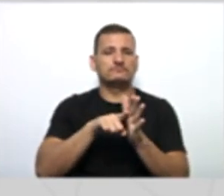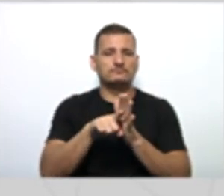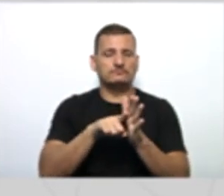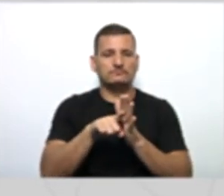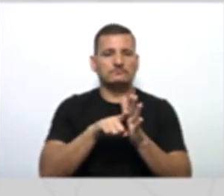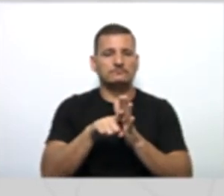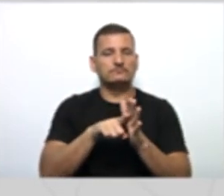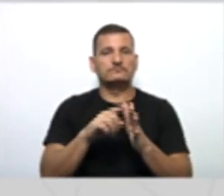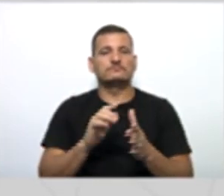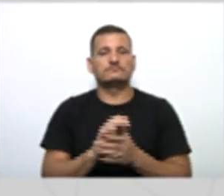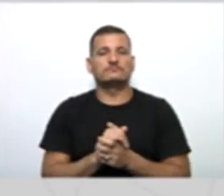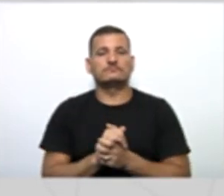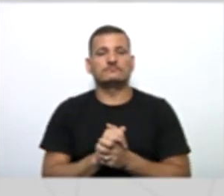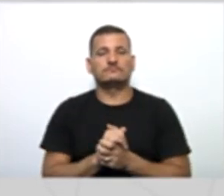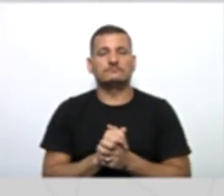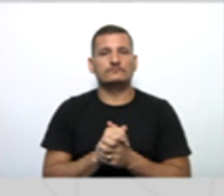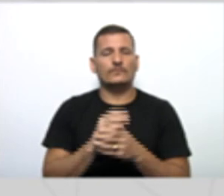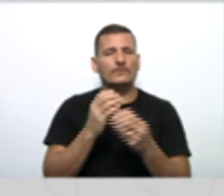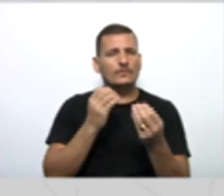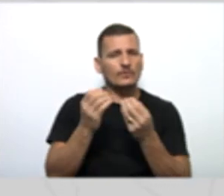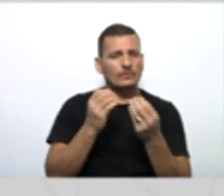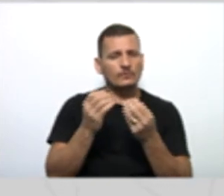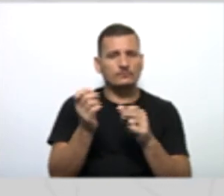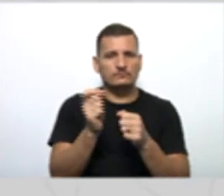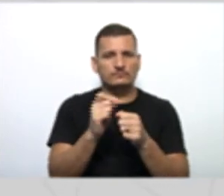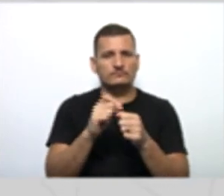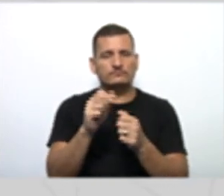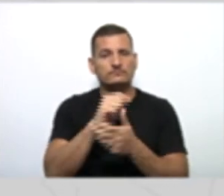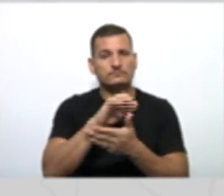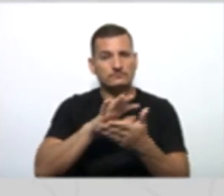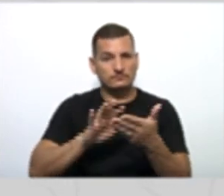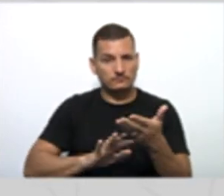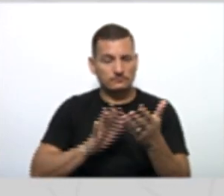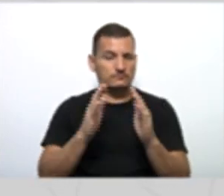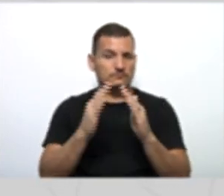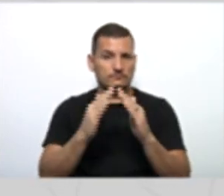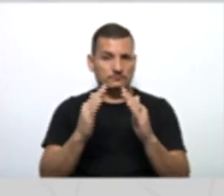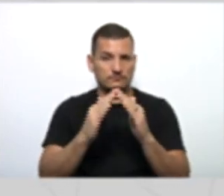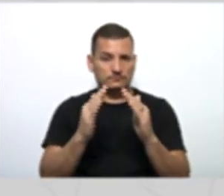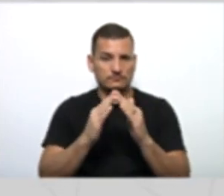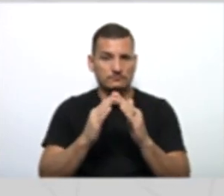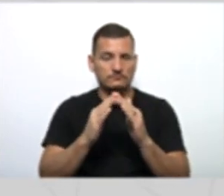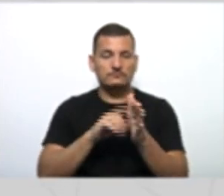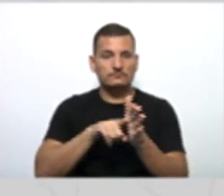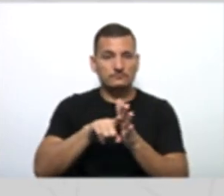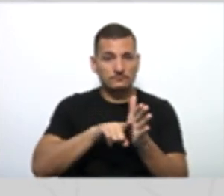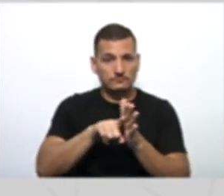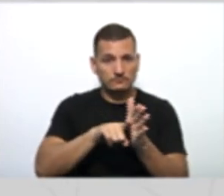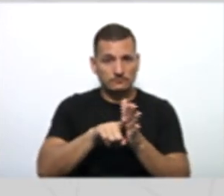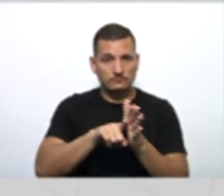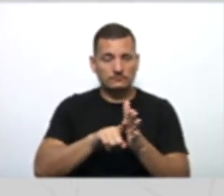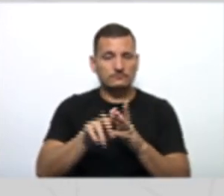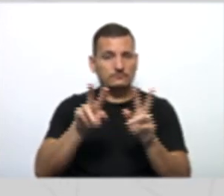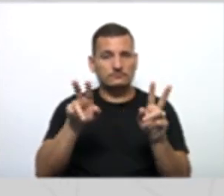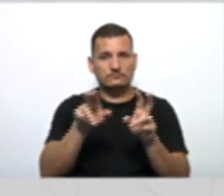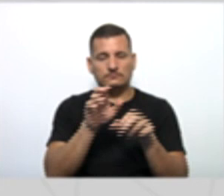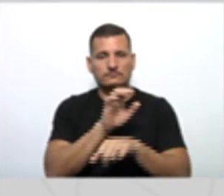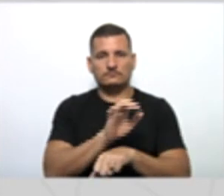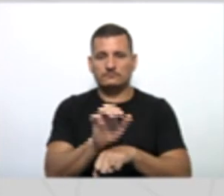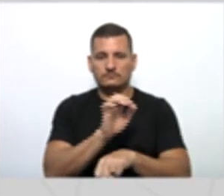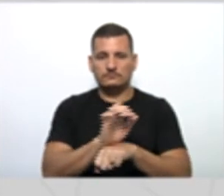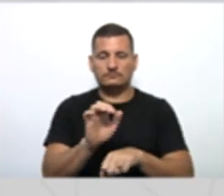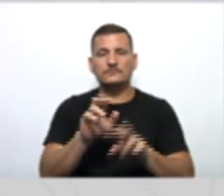Então, como nós vamos desenvolver como atividade de percurso uma pesquisa sobre estágio, o tema do nosso